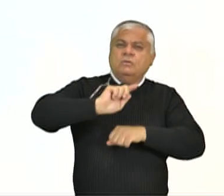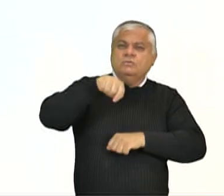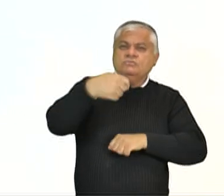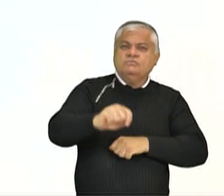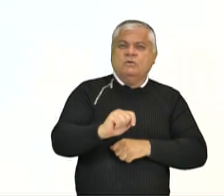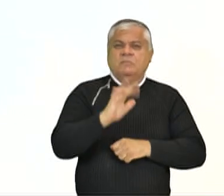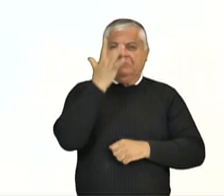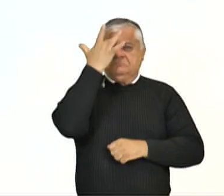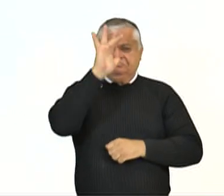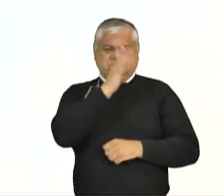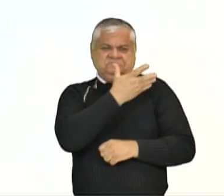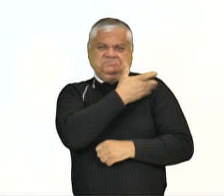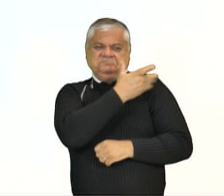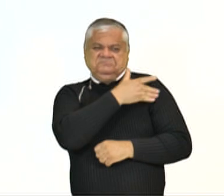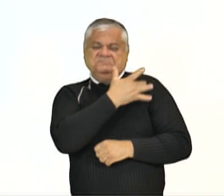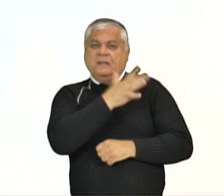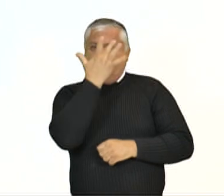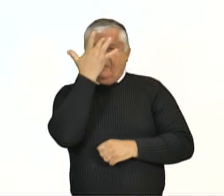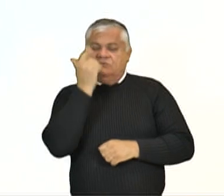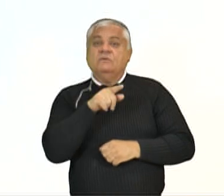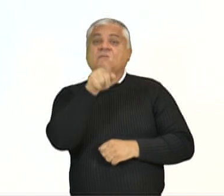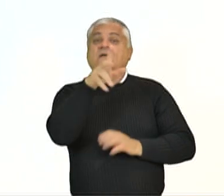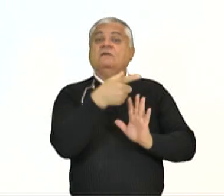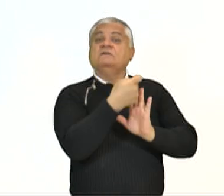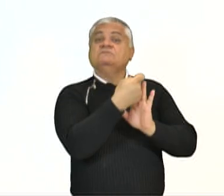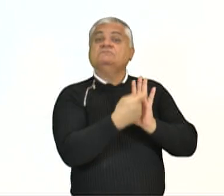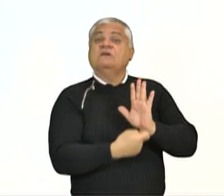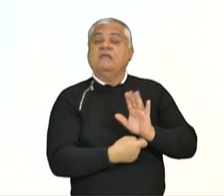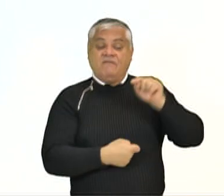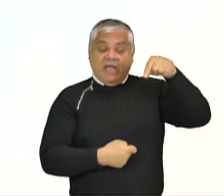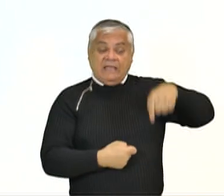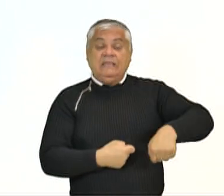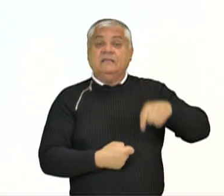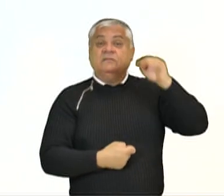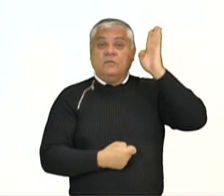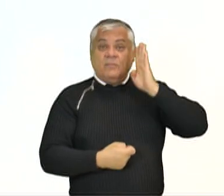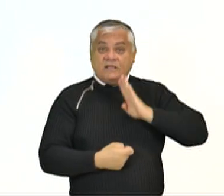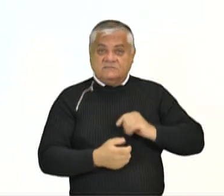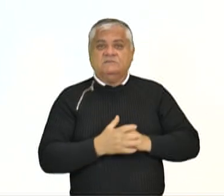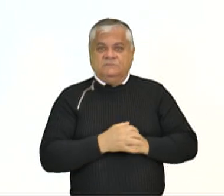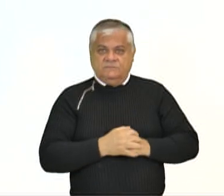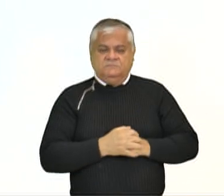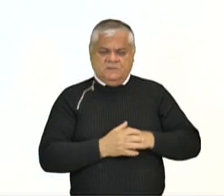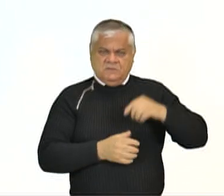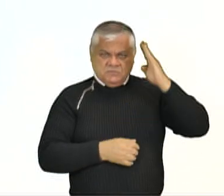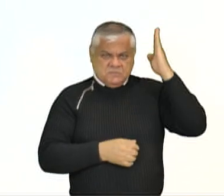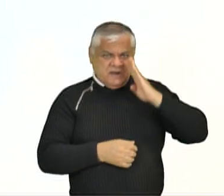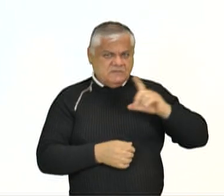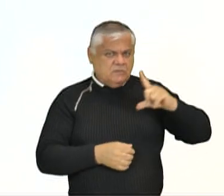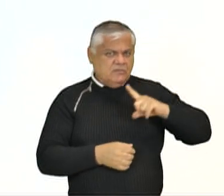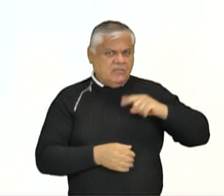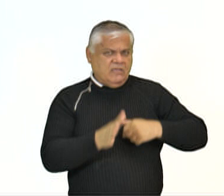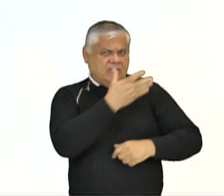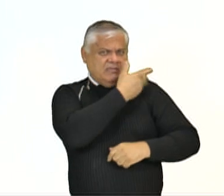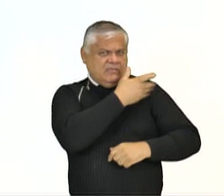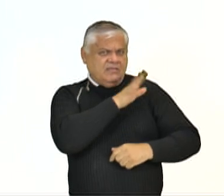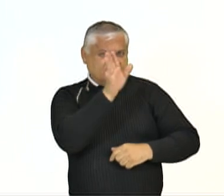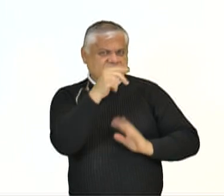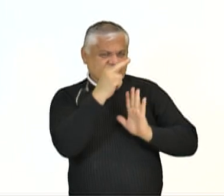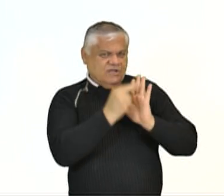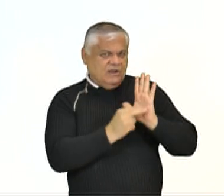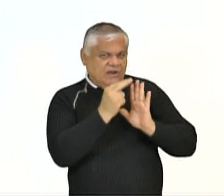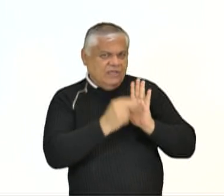Estados Unidos, escreva sobre a questão racial em nosso país, no Brasil, partindo do que você já